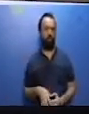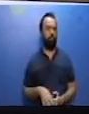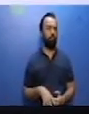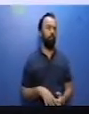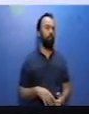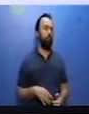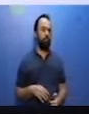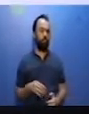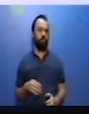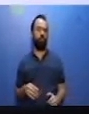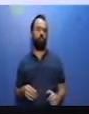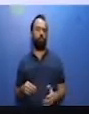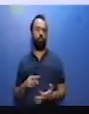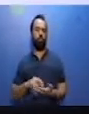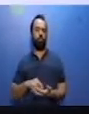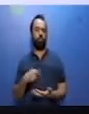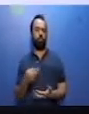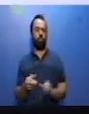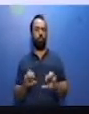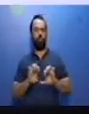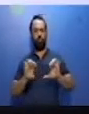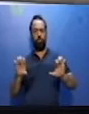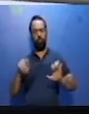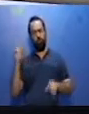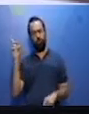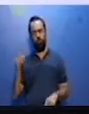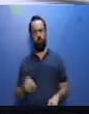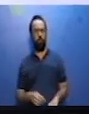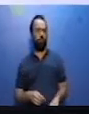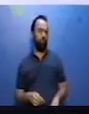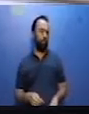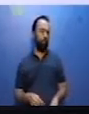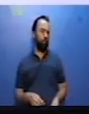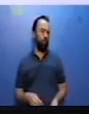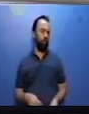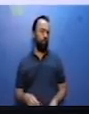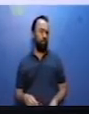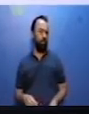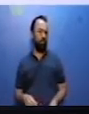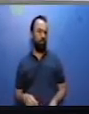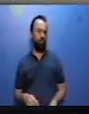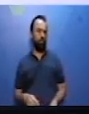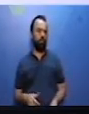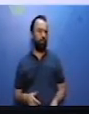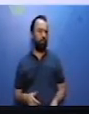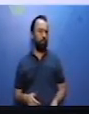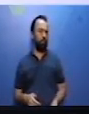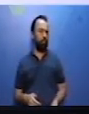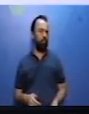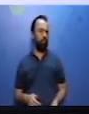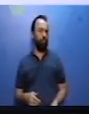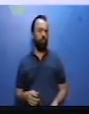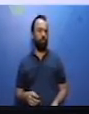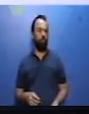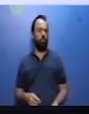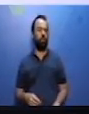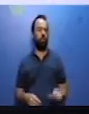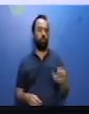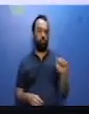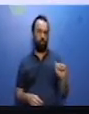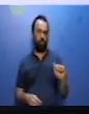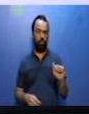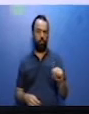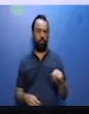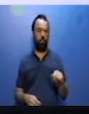e aqui vamos resolver essa equação que completa ela forma de máscara e vamos separar os coeficientes a b e